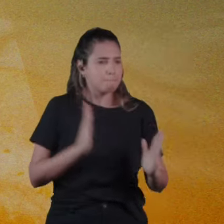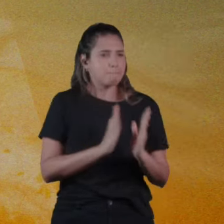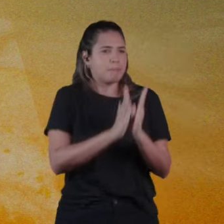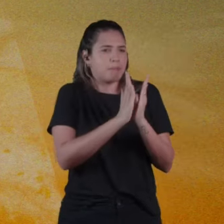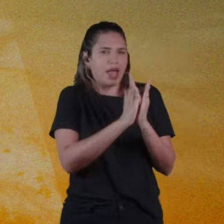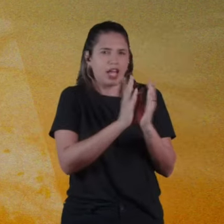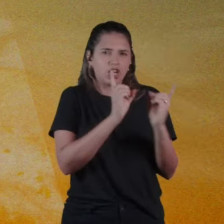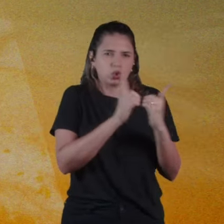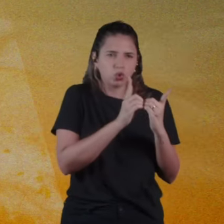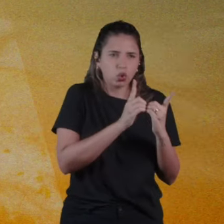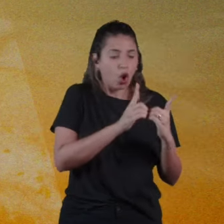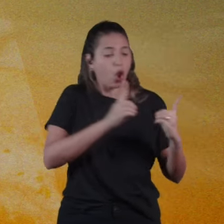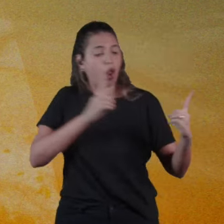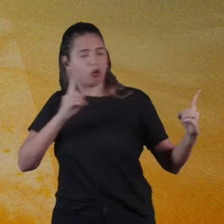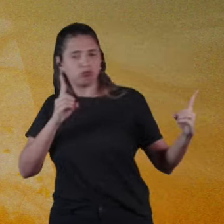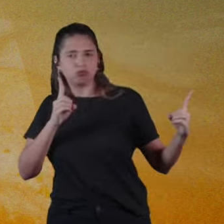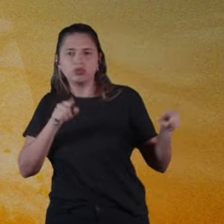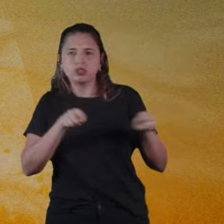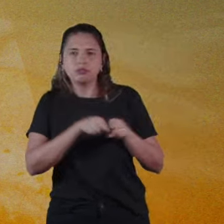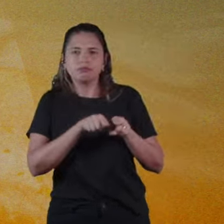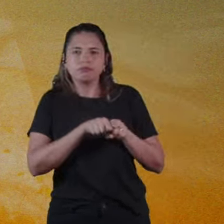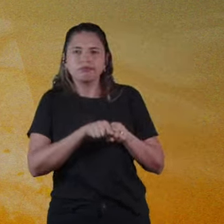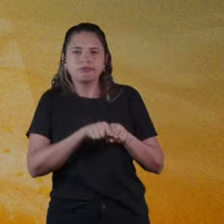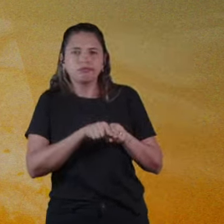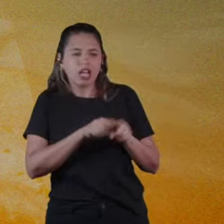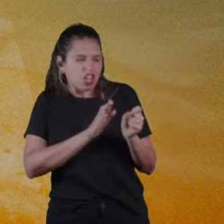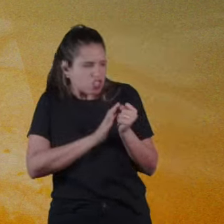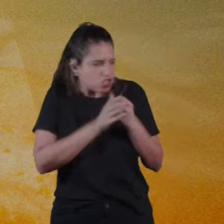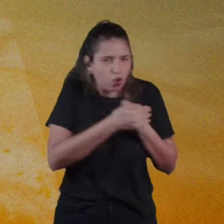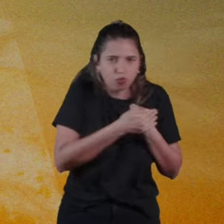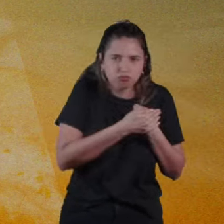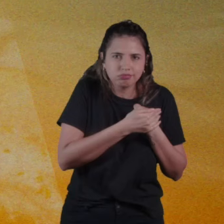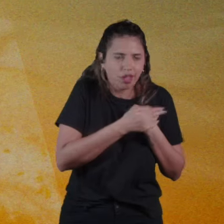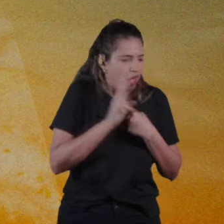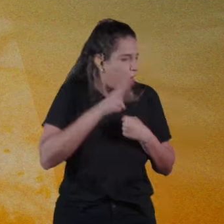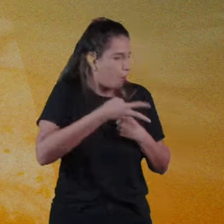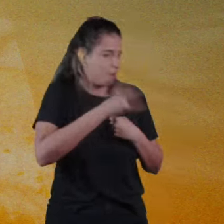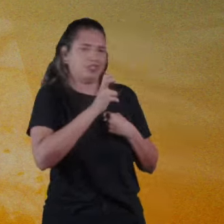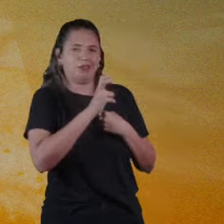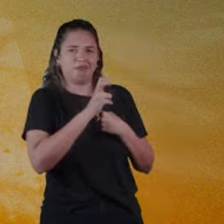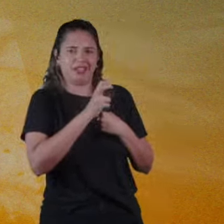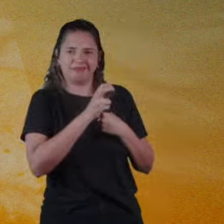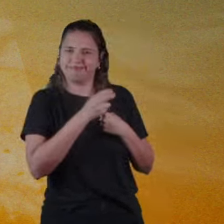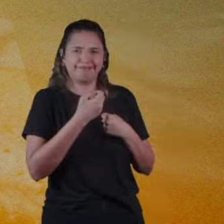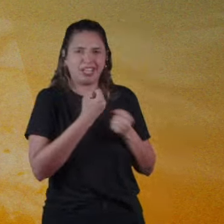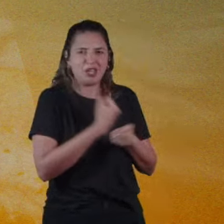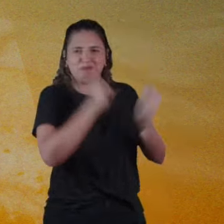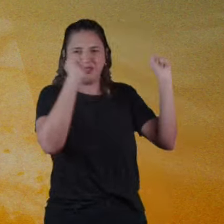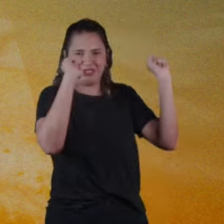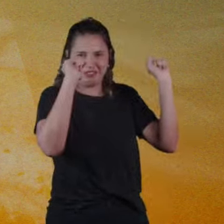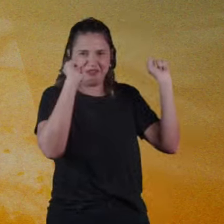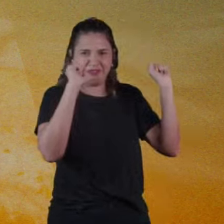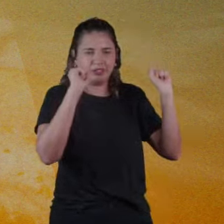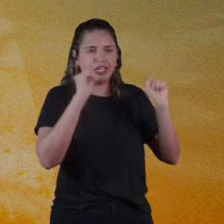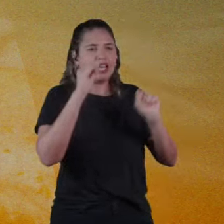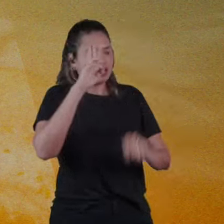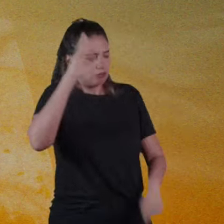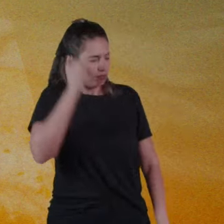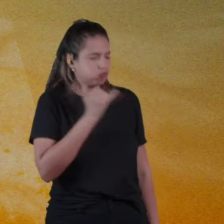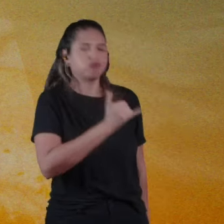longe? Ocultar-se-ia alguém em esconderijos de modo que eu não o veja, diz o Senhor,